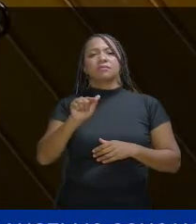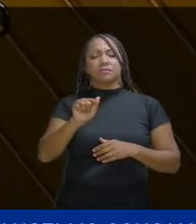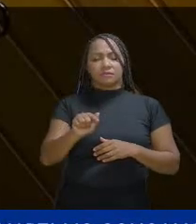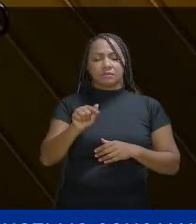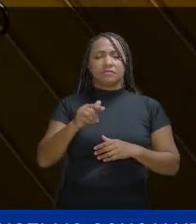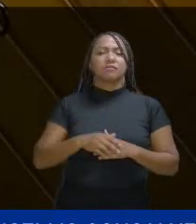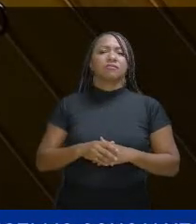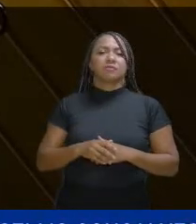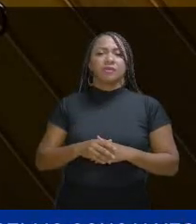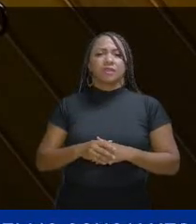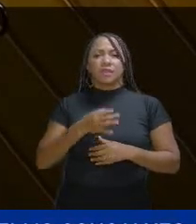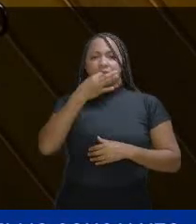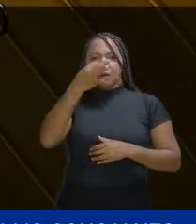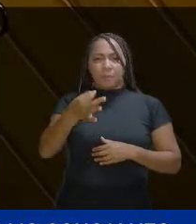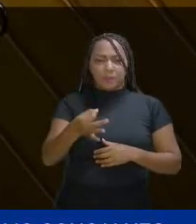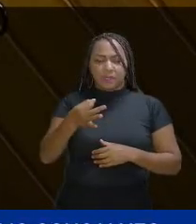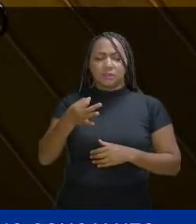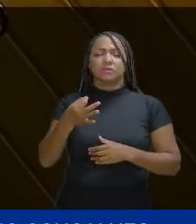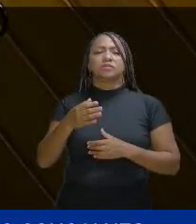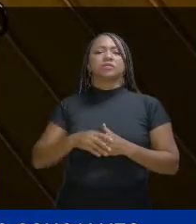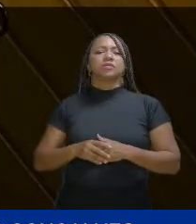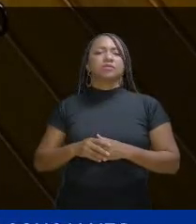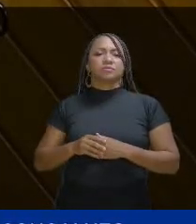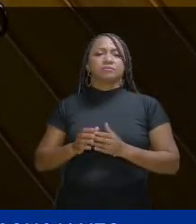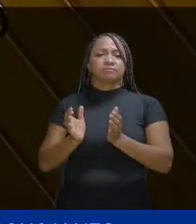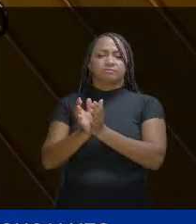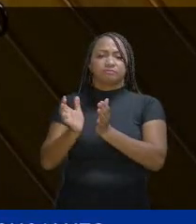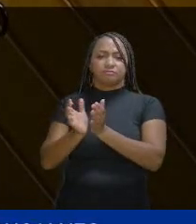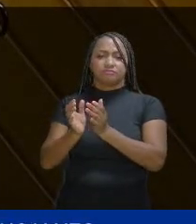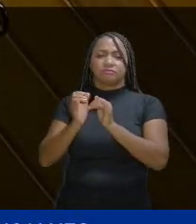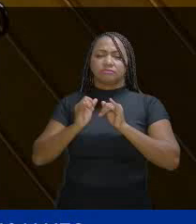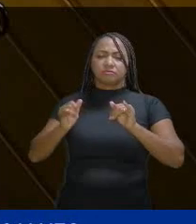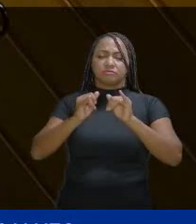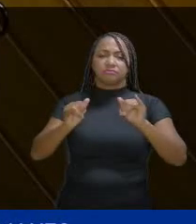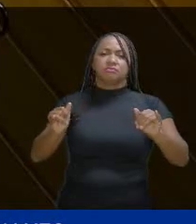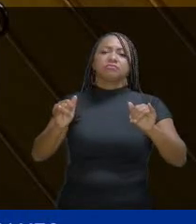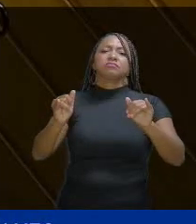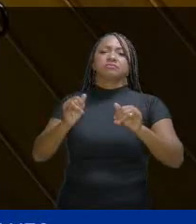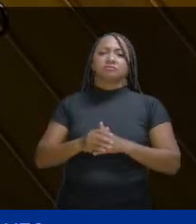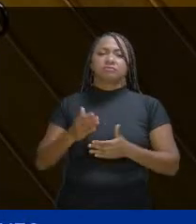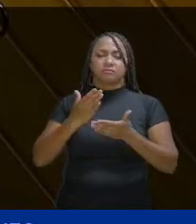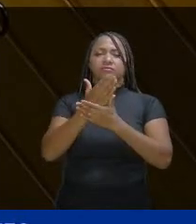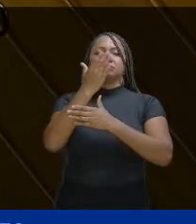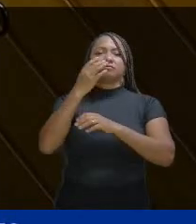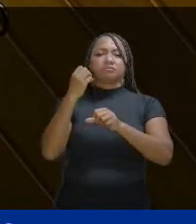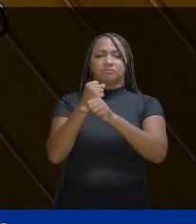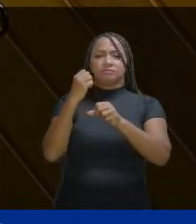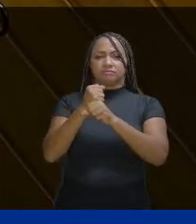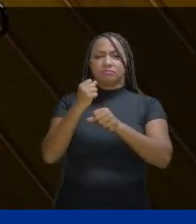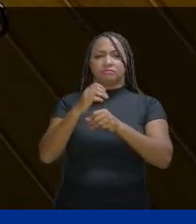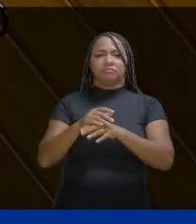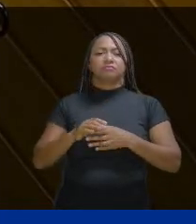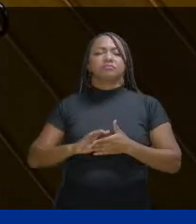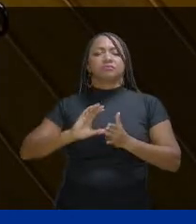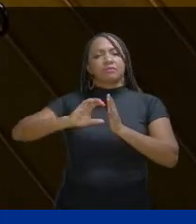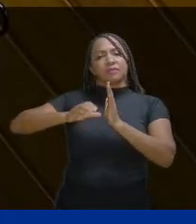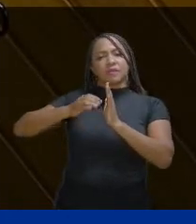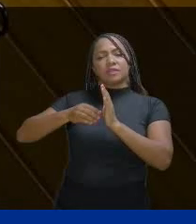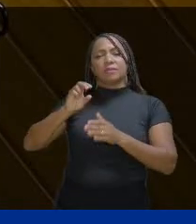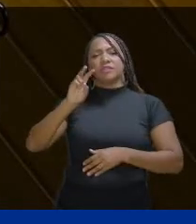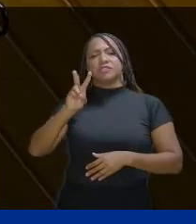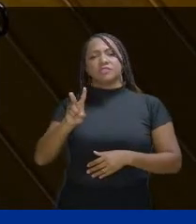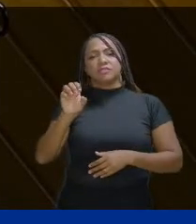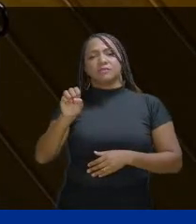os pareceres técnico e ministerial e julgo aprovadas com ressalvas as contas da direção estadual do Partido